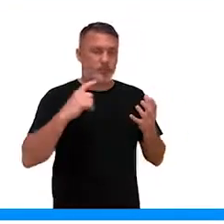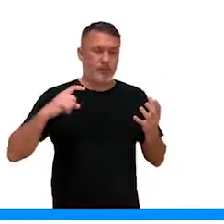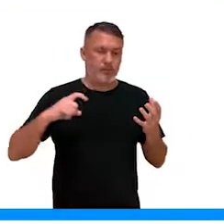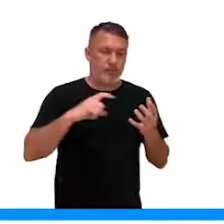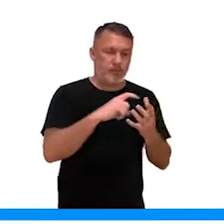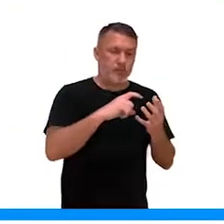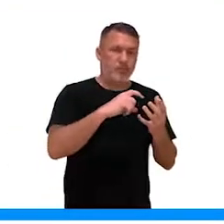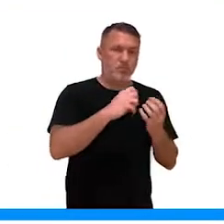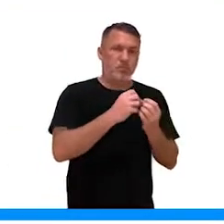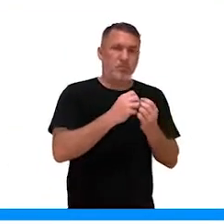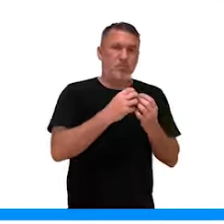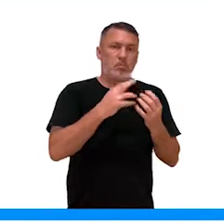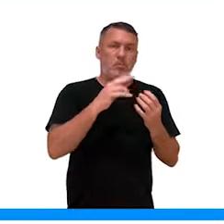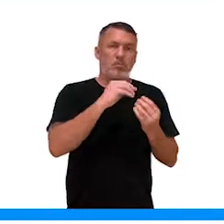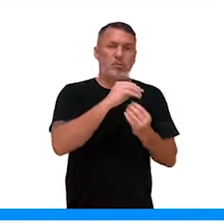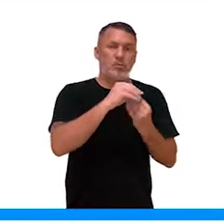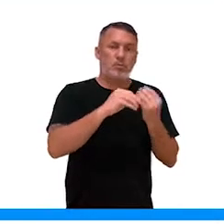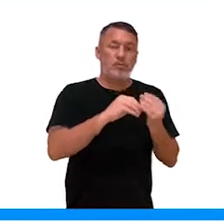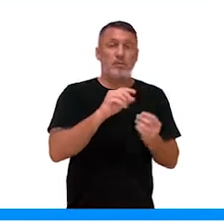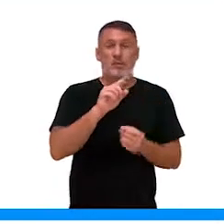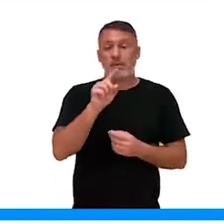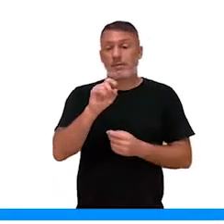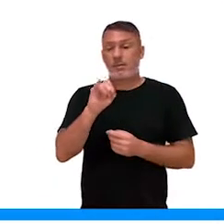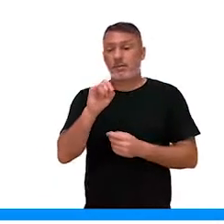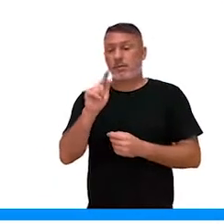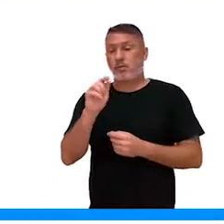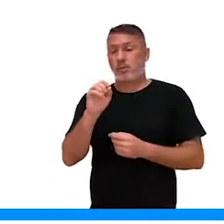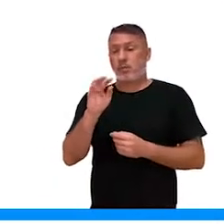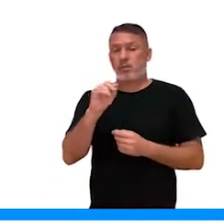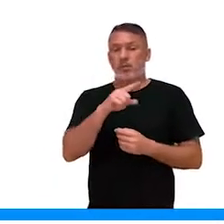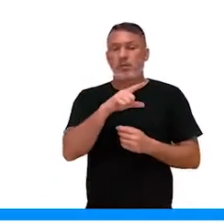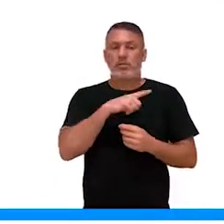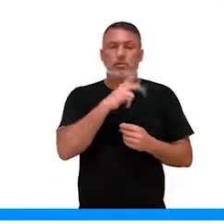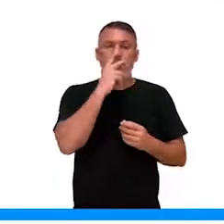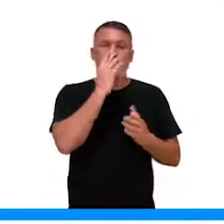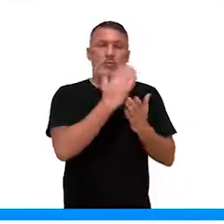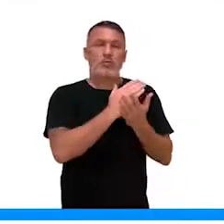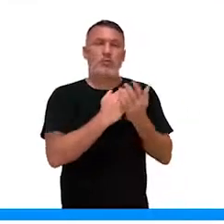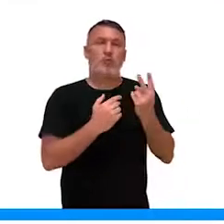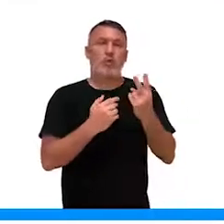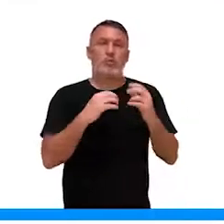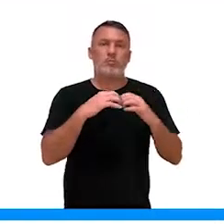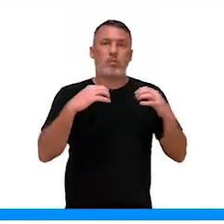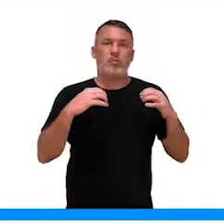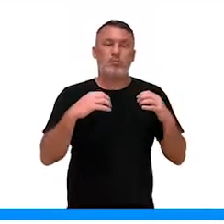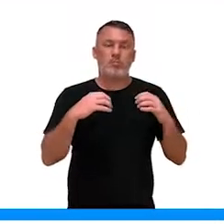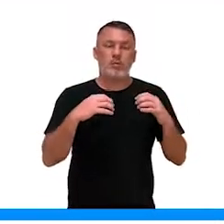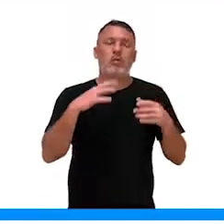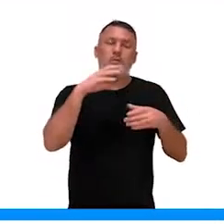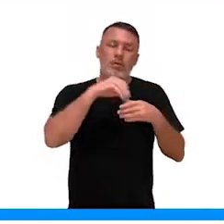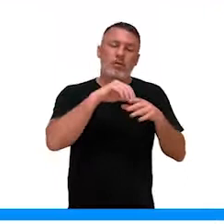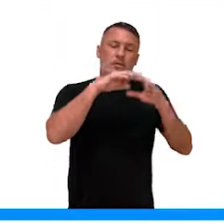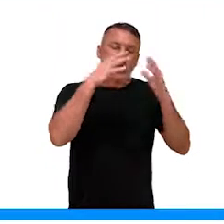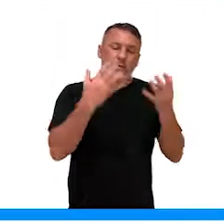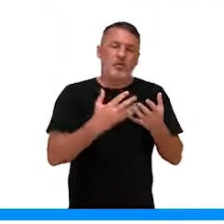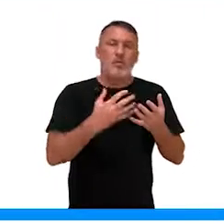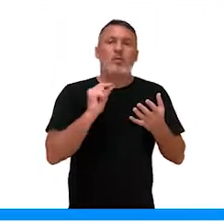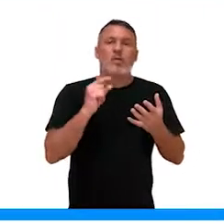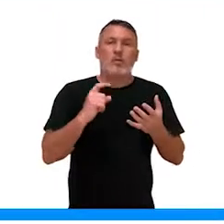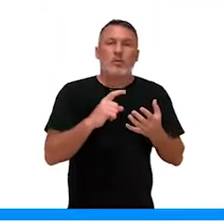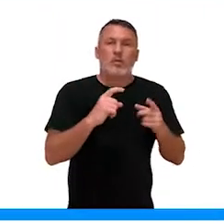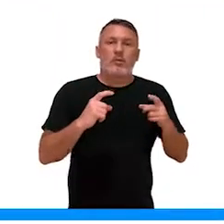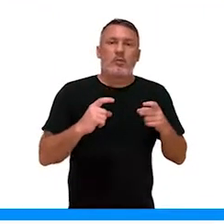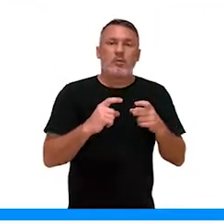fecundando um ovócito. Aconteceu a fecundação, o zigoto sofre uma divisão em 2 células. Então,